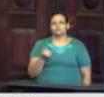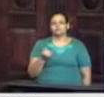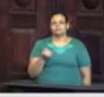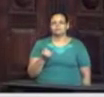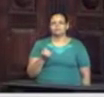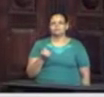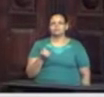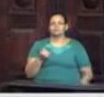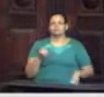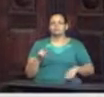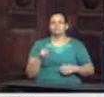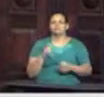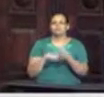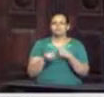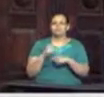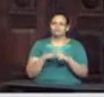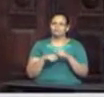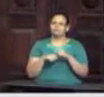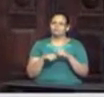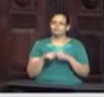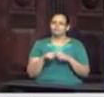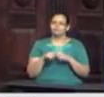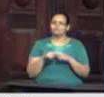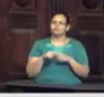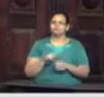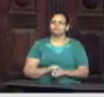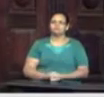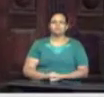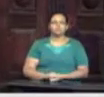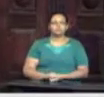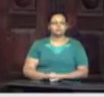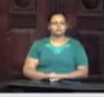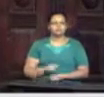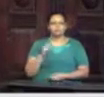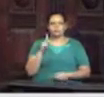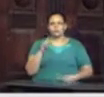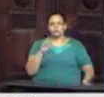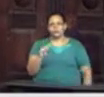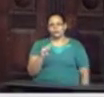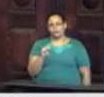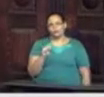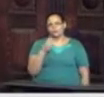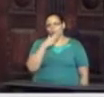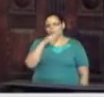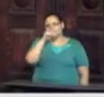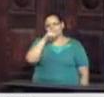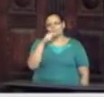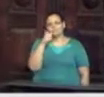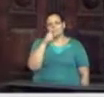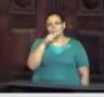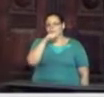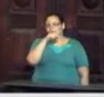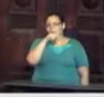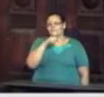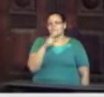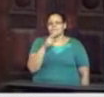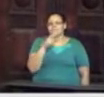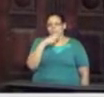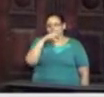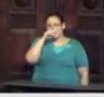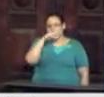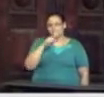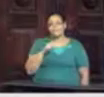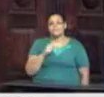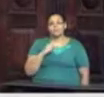da administrativo da UERJ, os pais de alunos da UERJ,